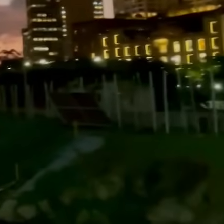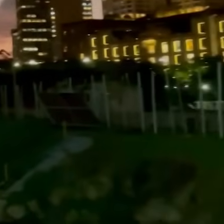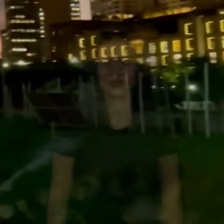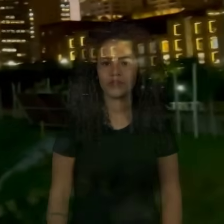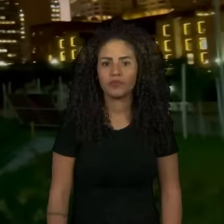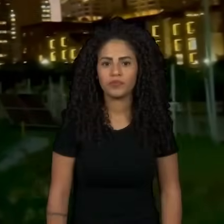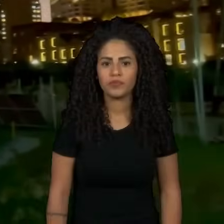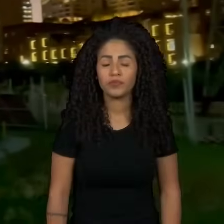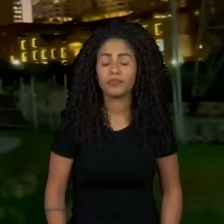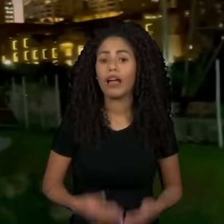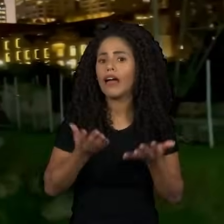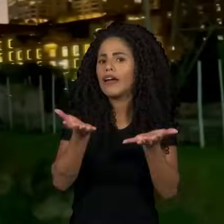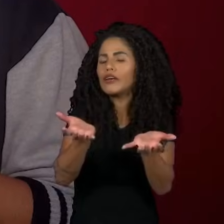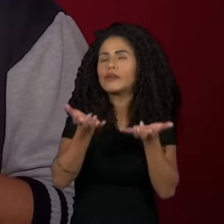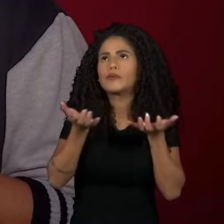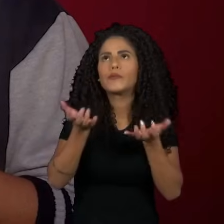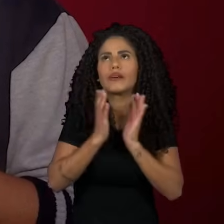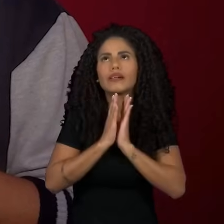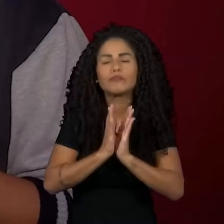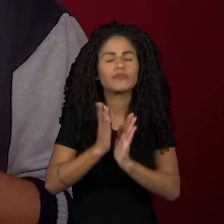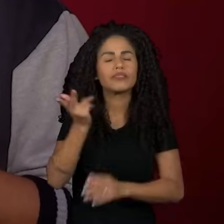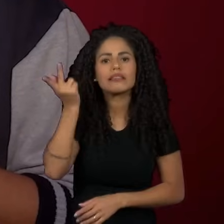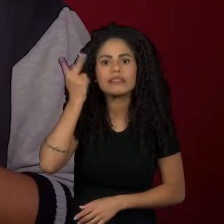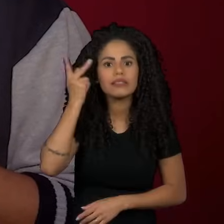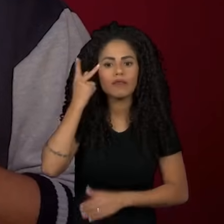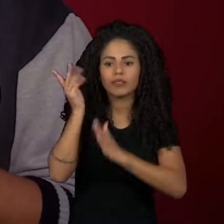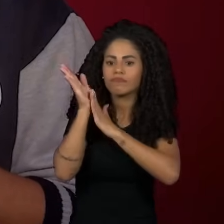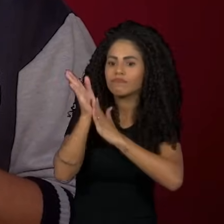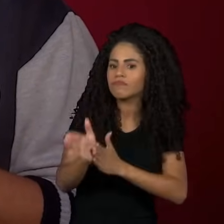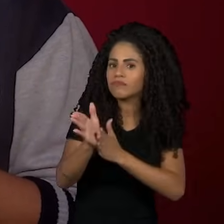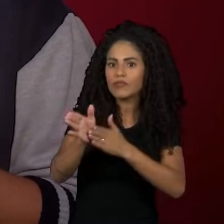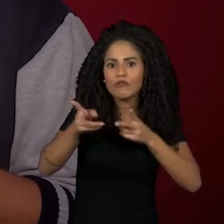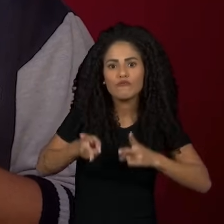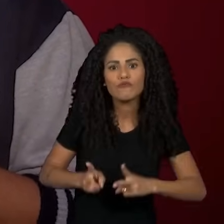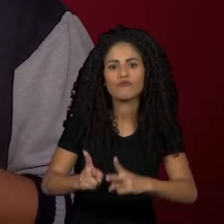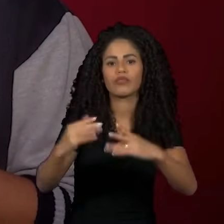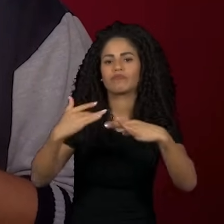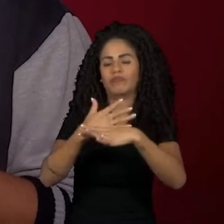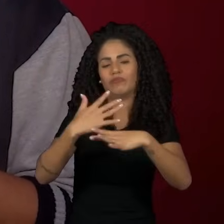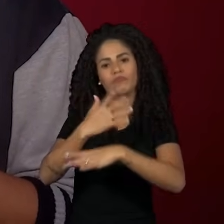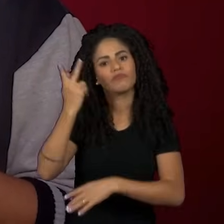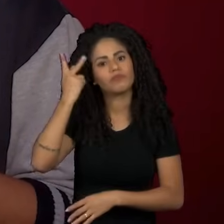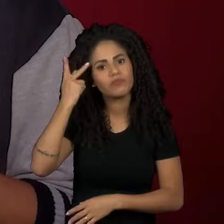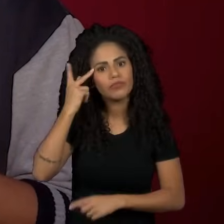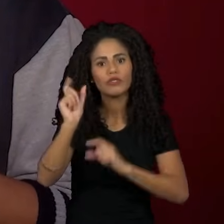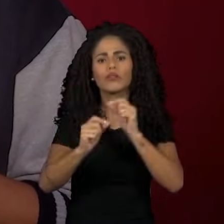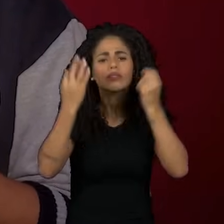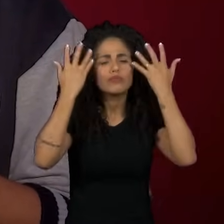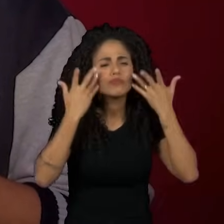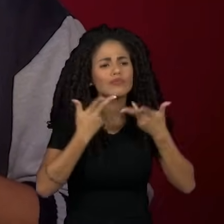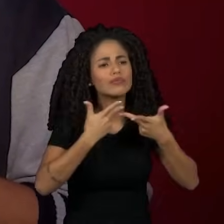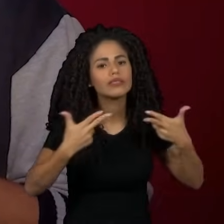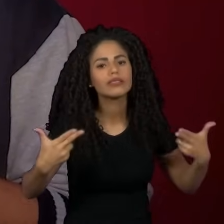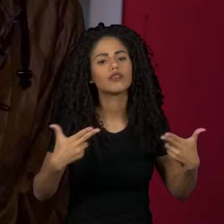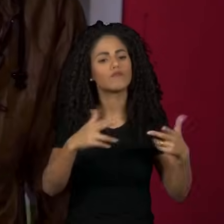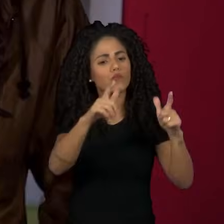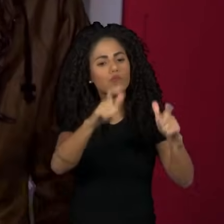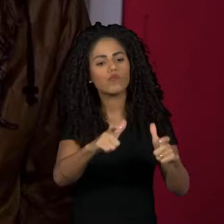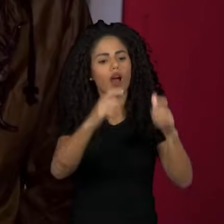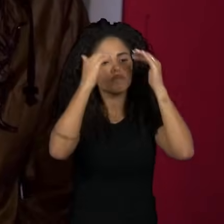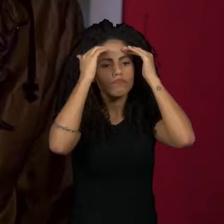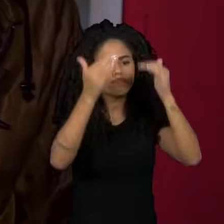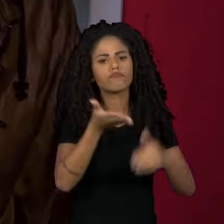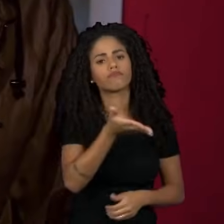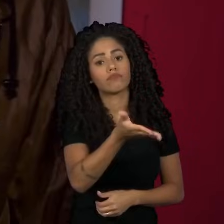Eu espero que São Paulo caminhe para um lugar que os animais tenham um habitat respeitado. Eu,